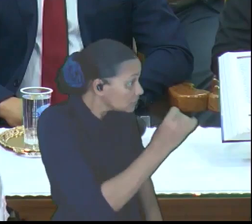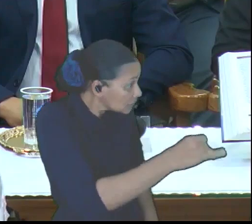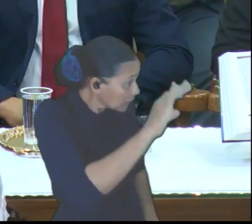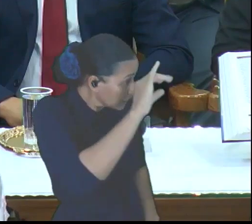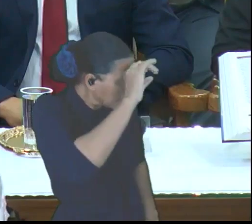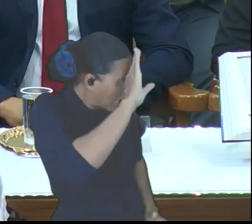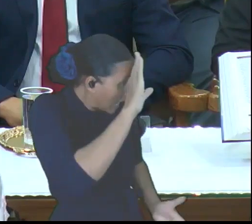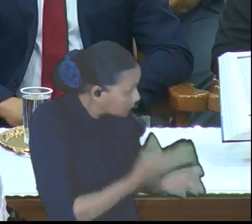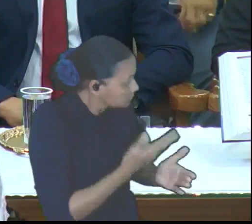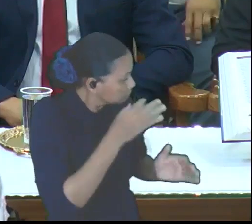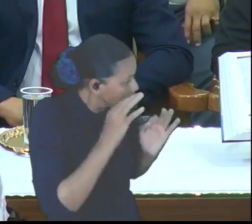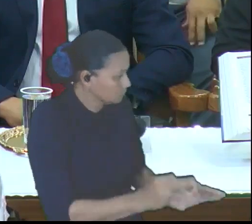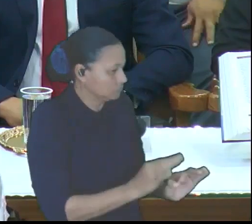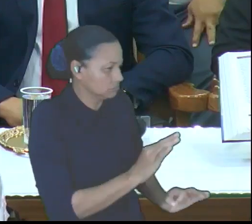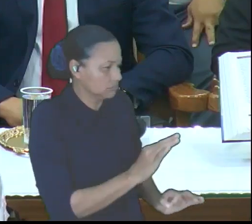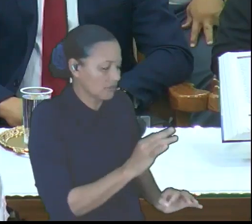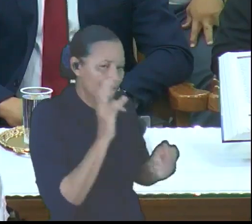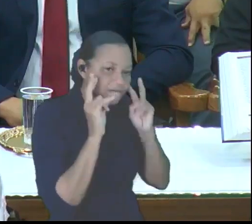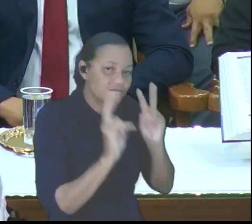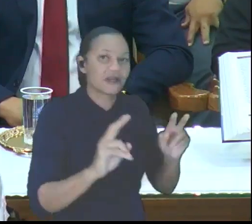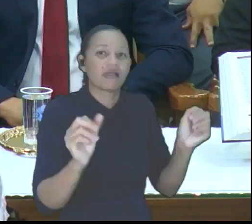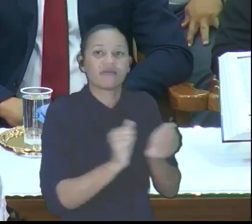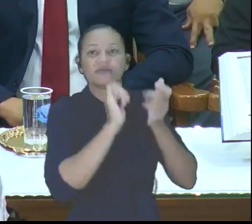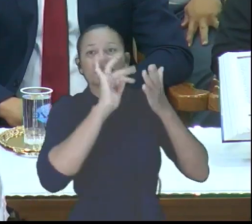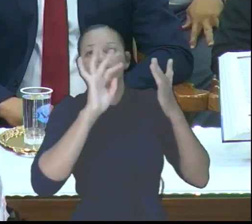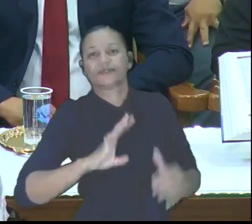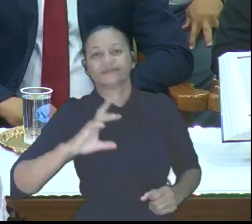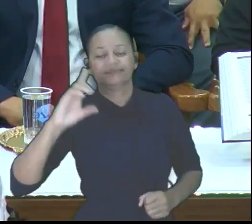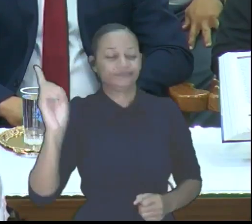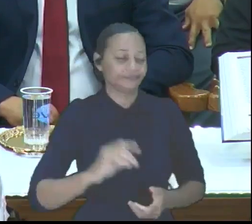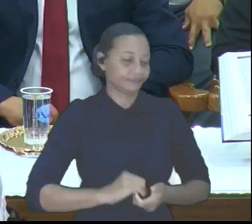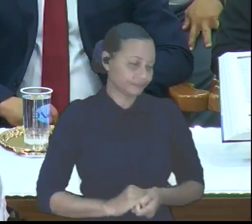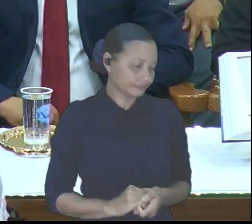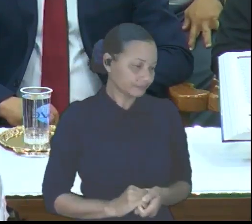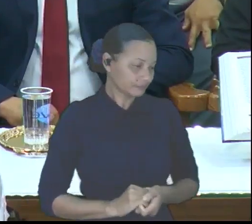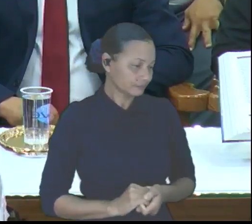creres, verá a glória de Deus.